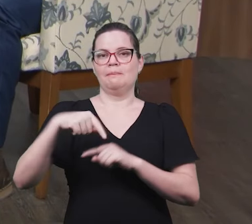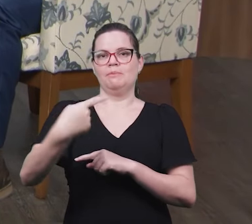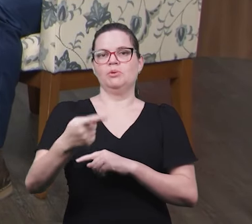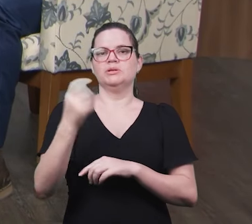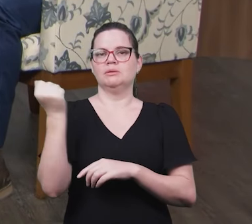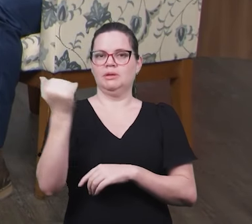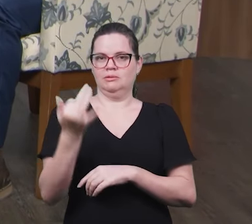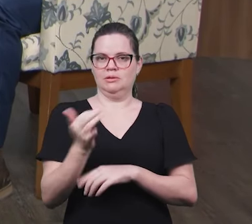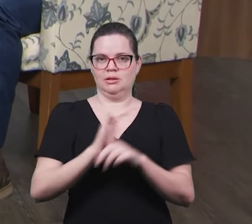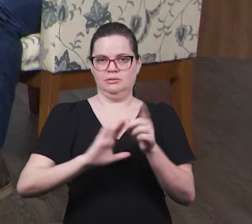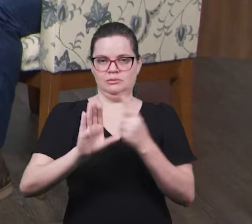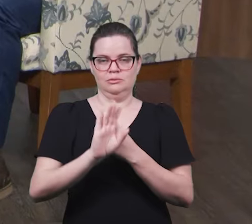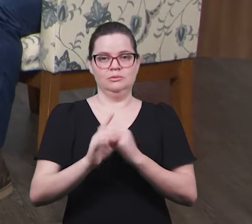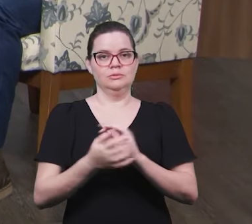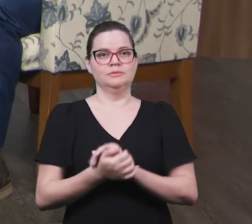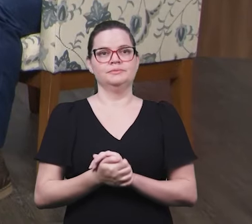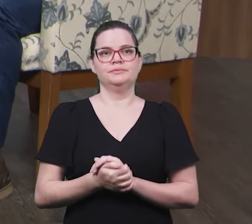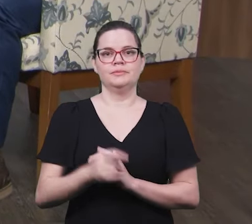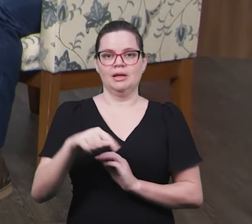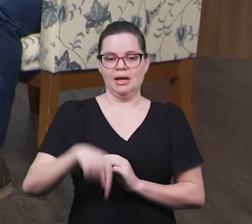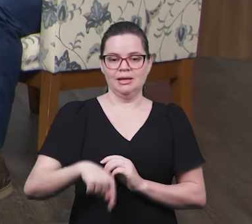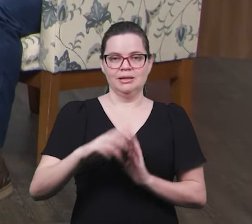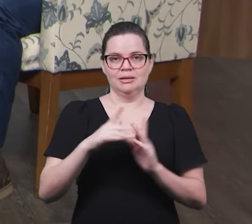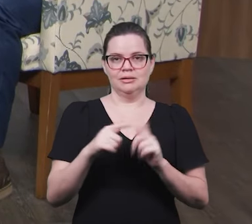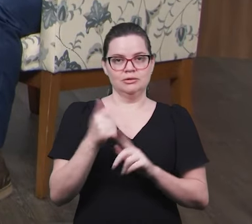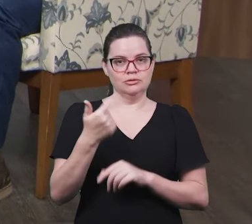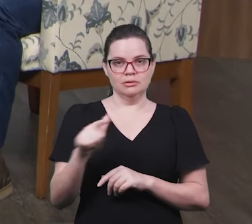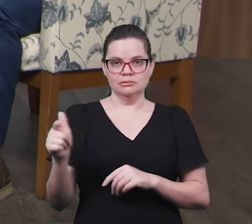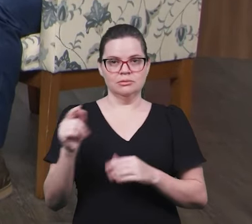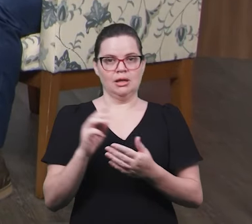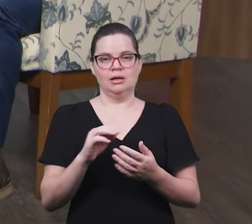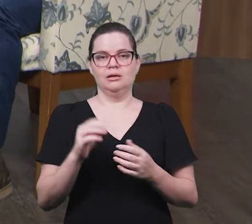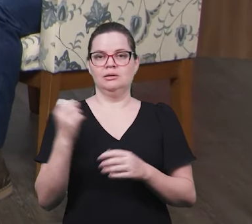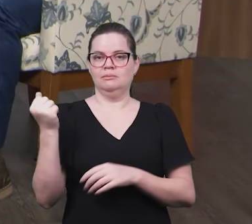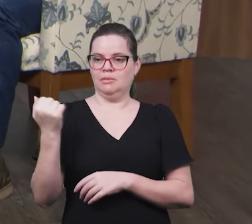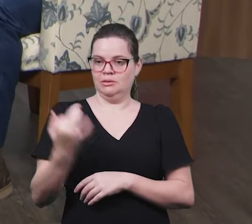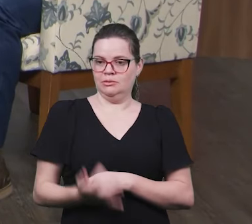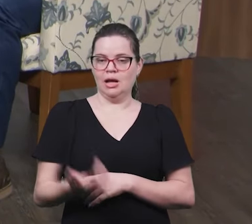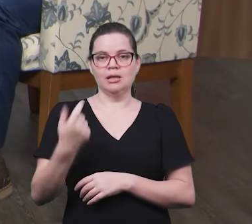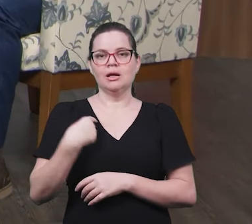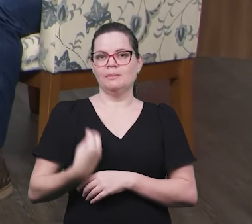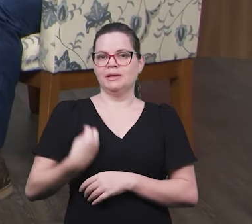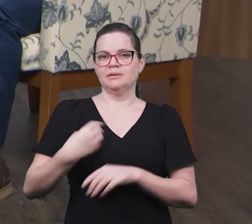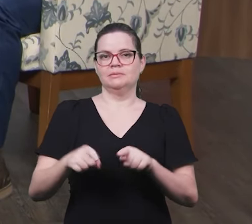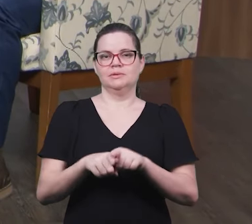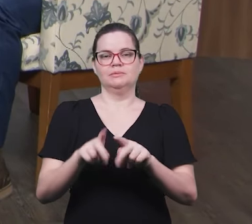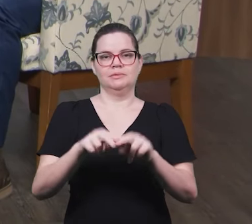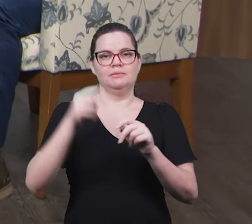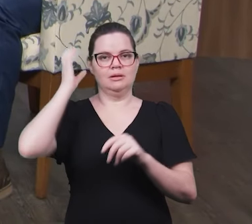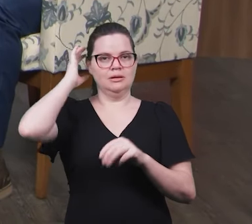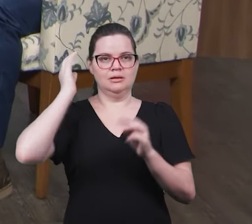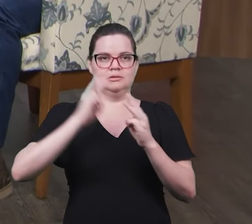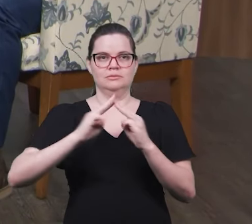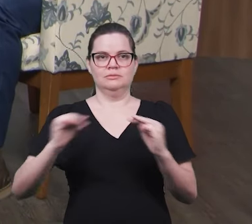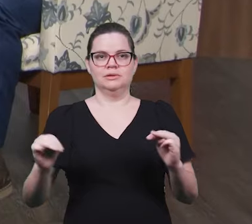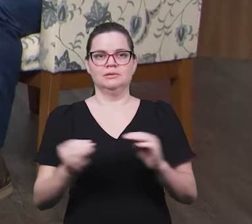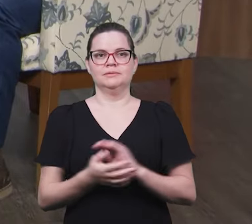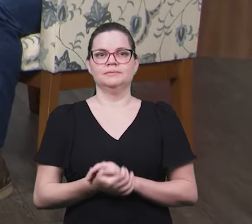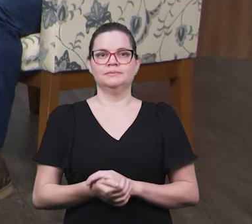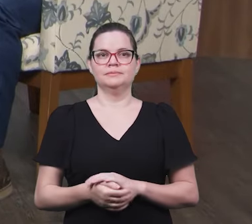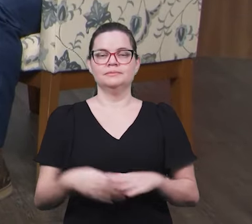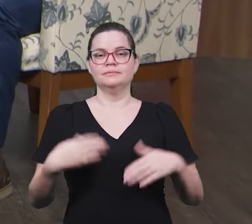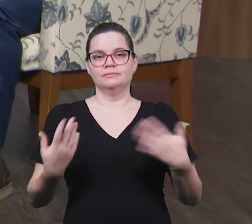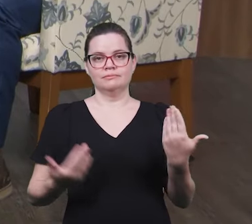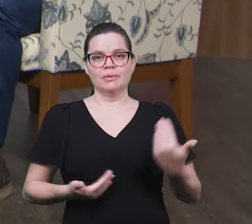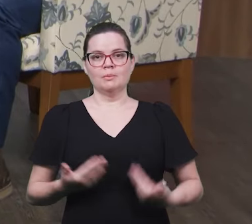quando aqui na igreja não tem madrugada, eu participo na madrugada na Rádio Manaim. Ou seja, é uma